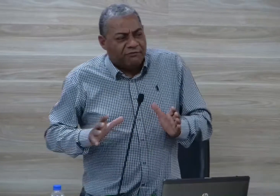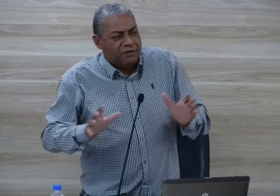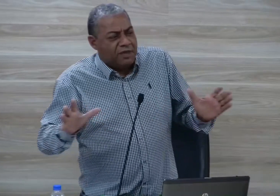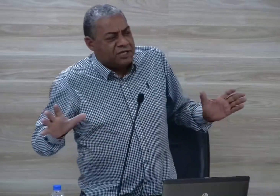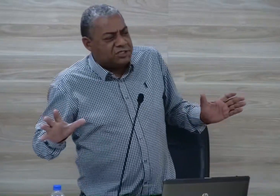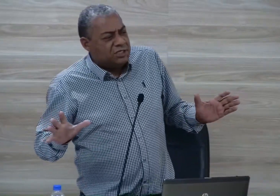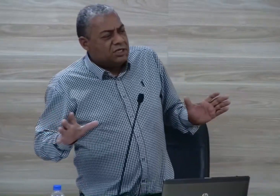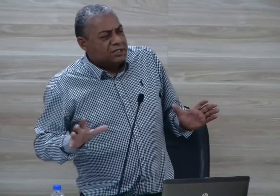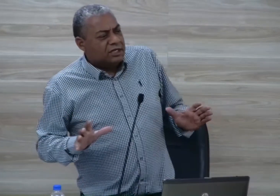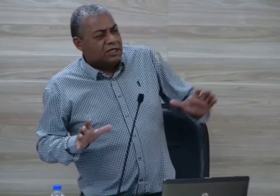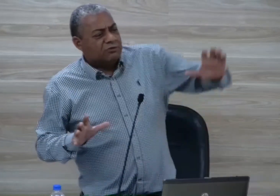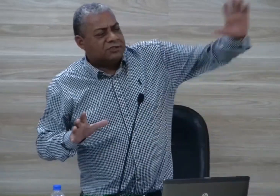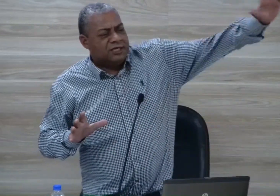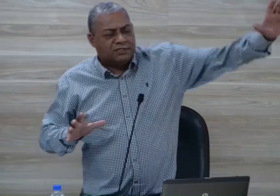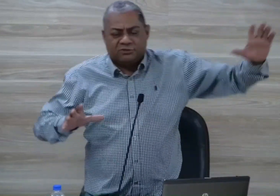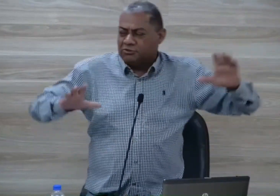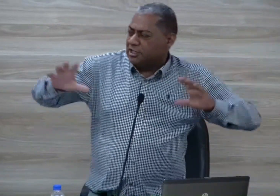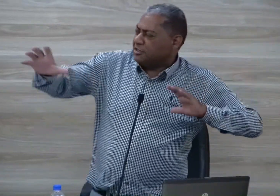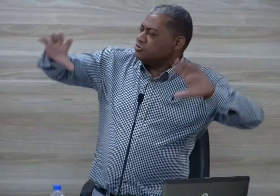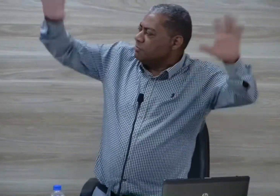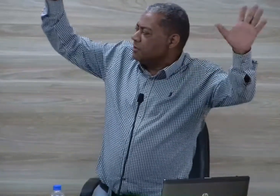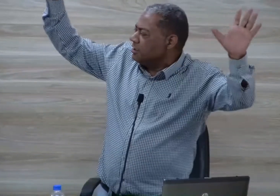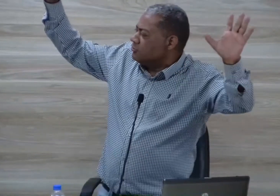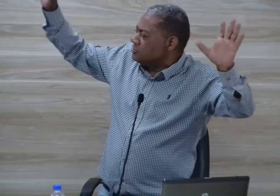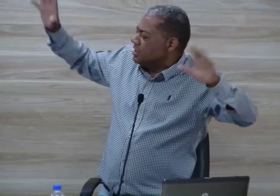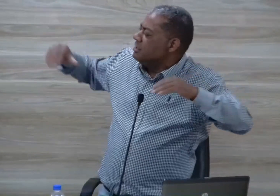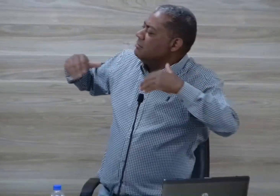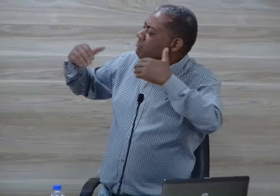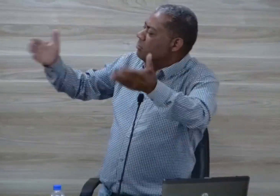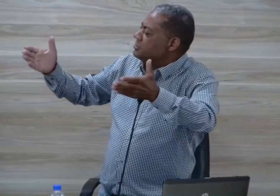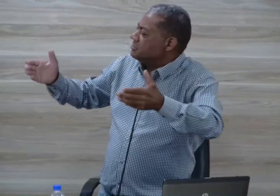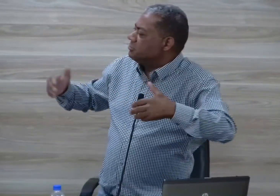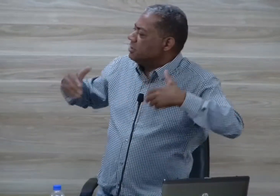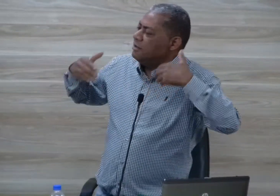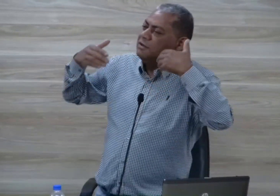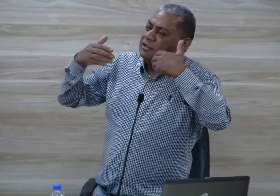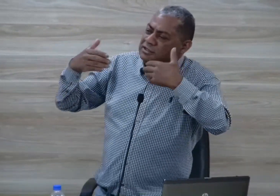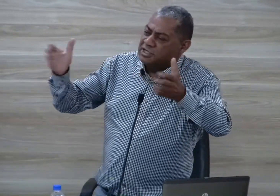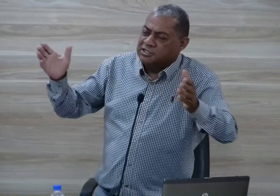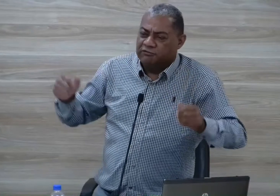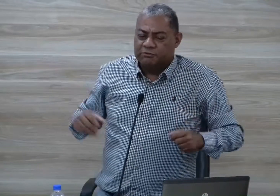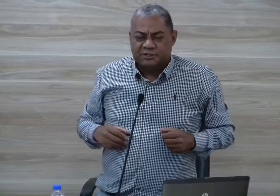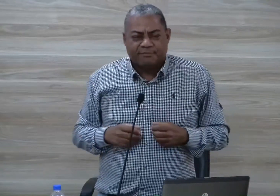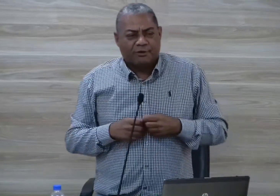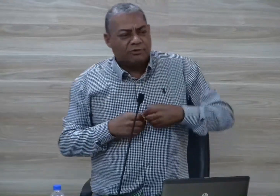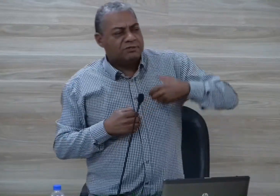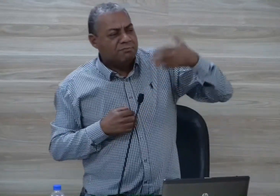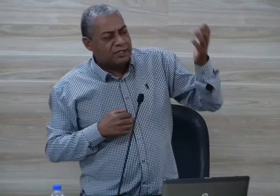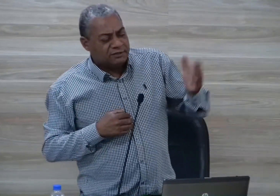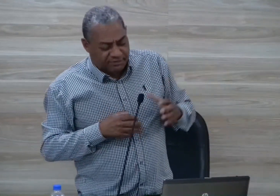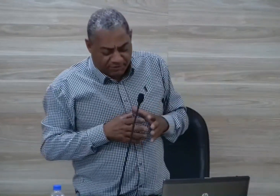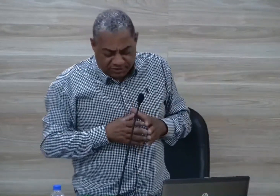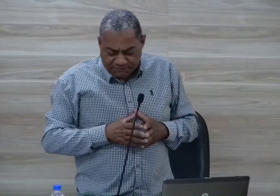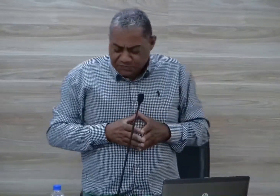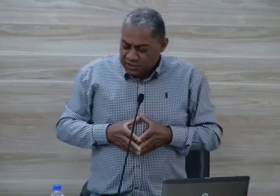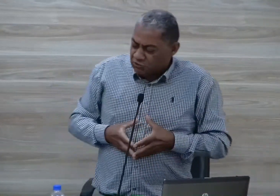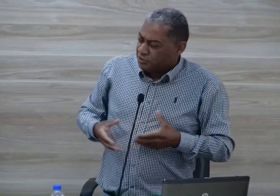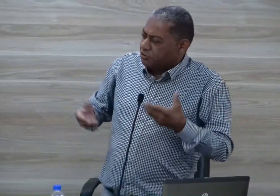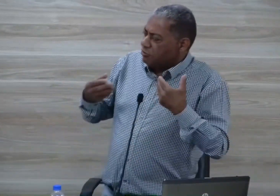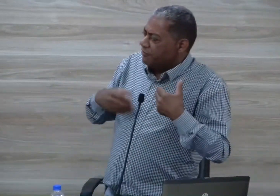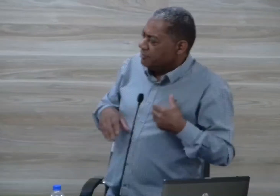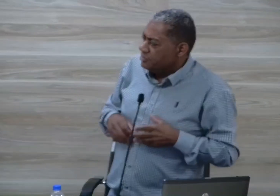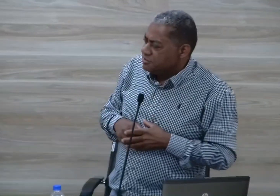governo federal vira e mexe está criando cesta não sei o que está sobrando recurso lá bolsa não sei o que incentivo não sei para onde emenda não sei para onde